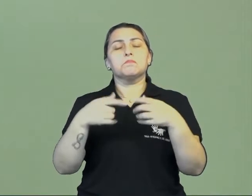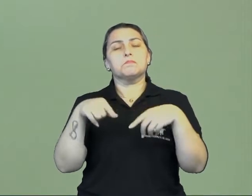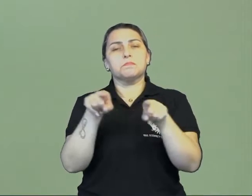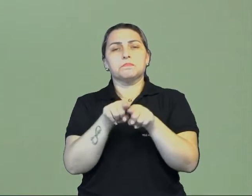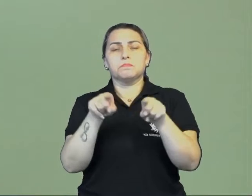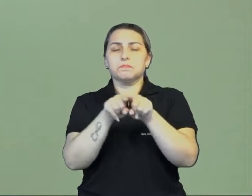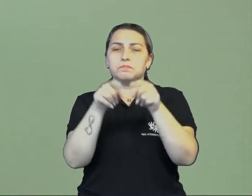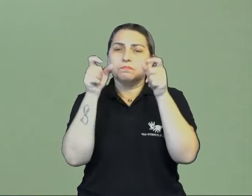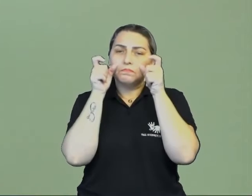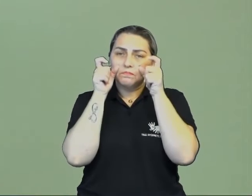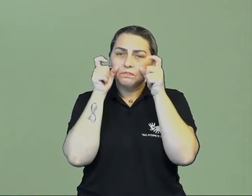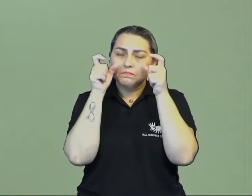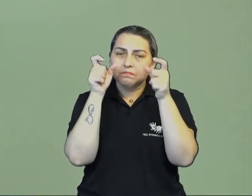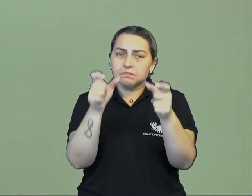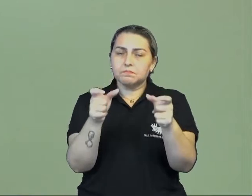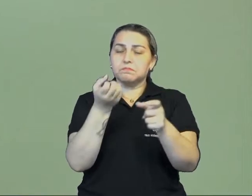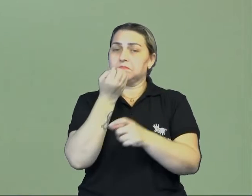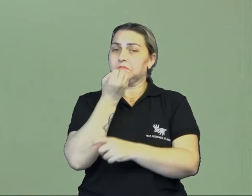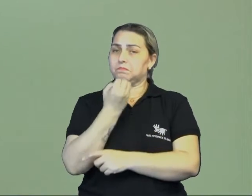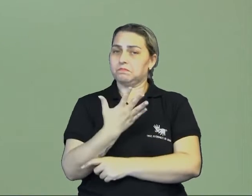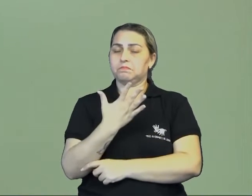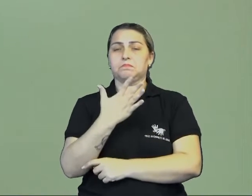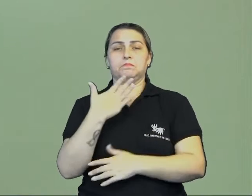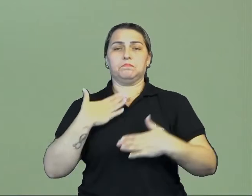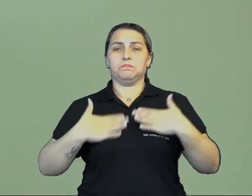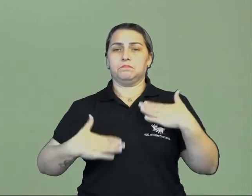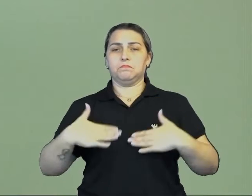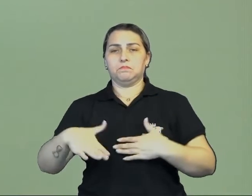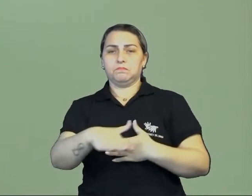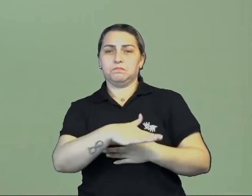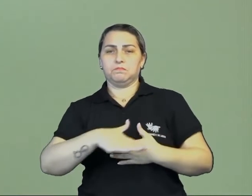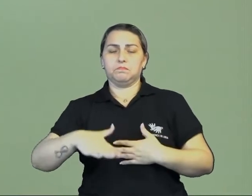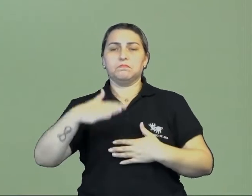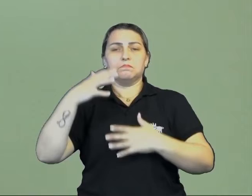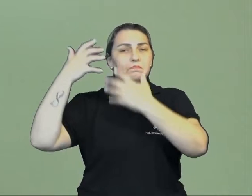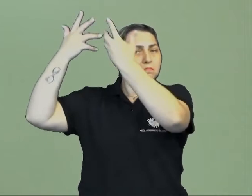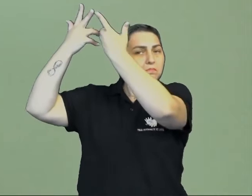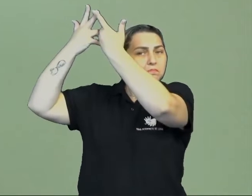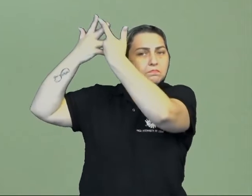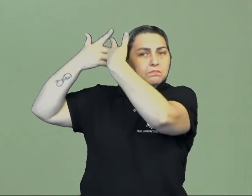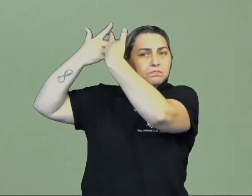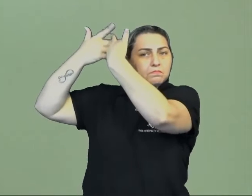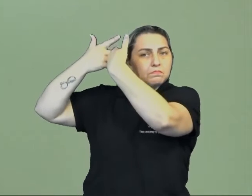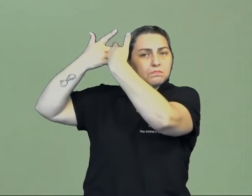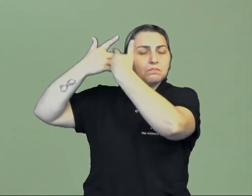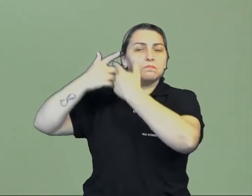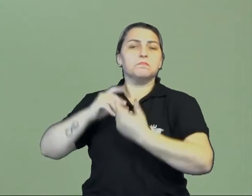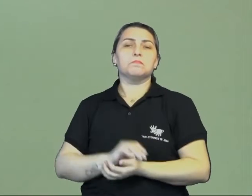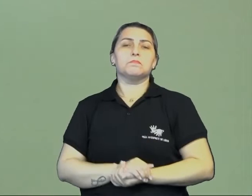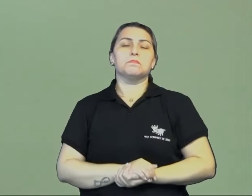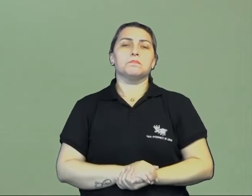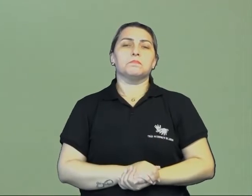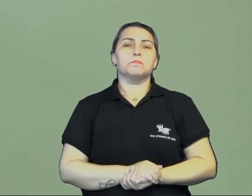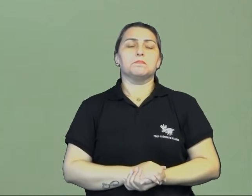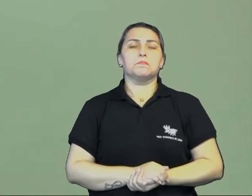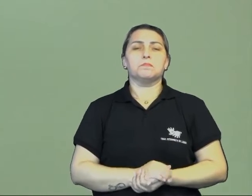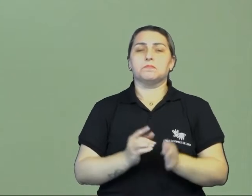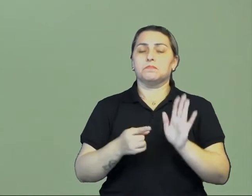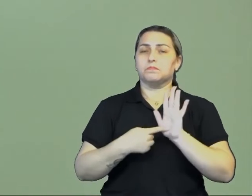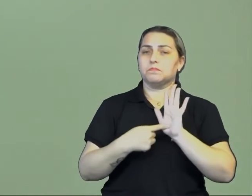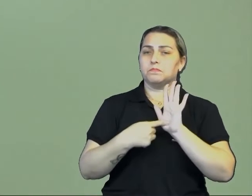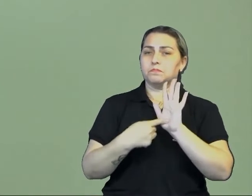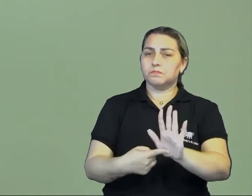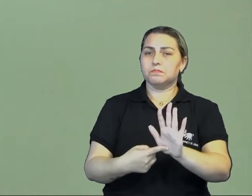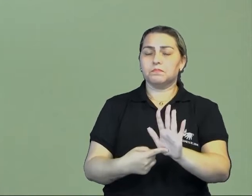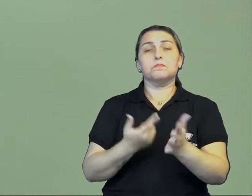fiquem atentos aos benefícios físicos, sociais e cognitivos. De alguma forma a gente vai abordar ou já vai desenvolver